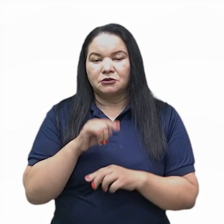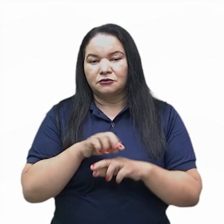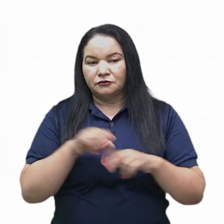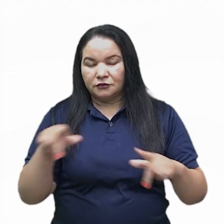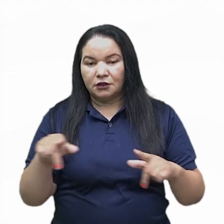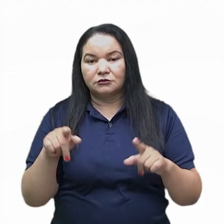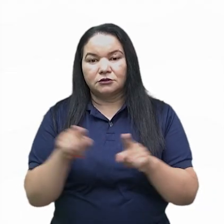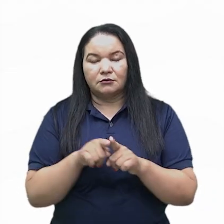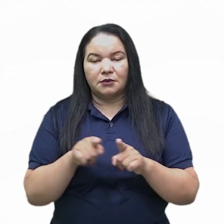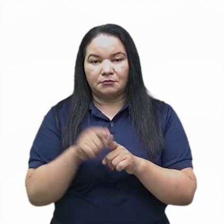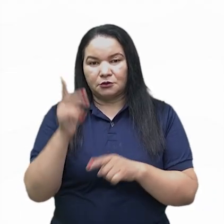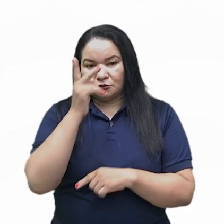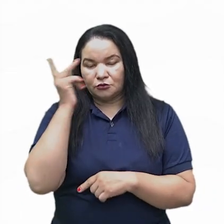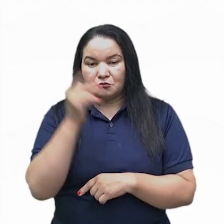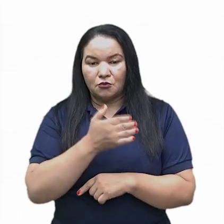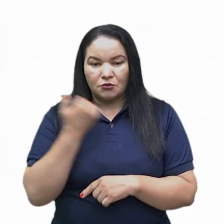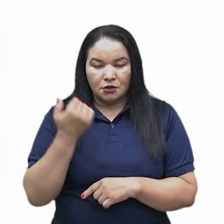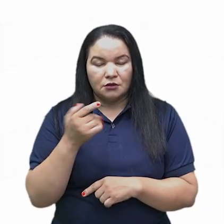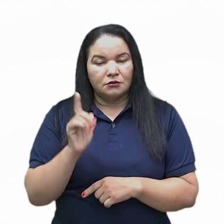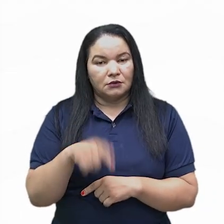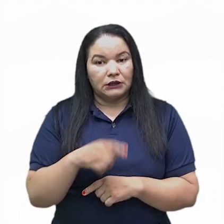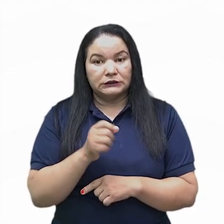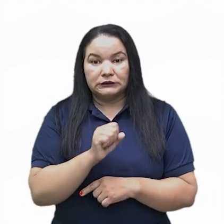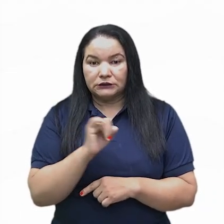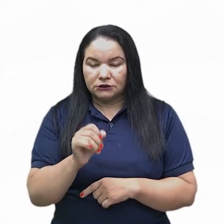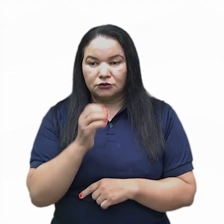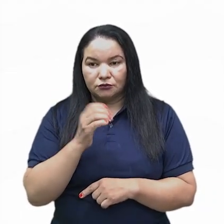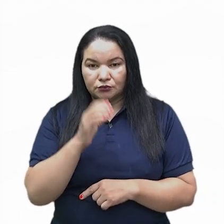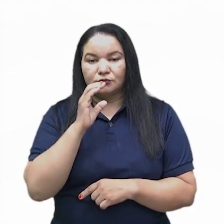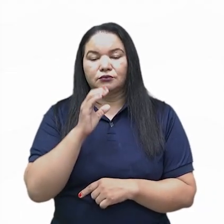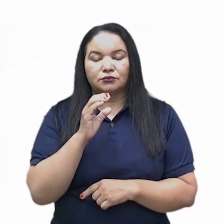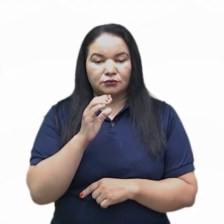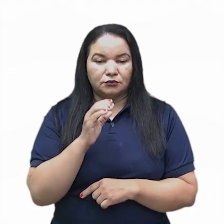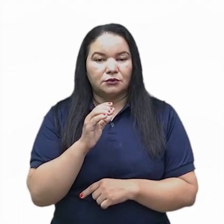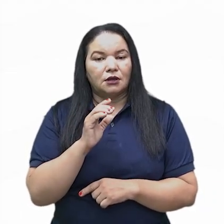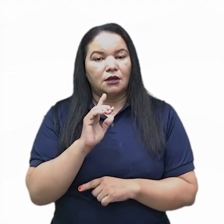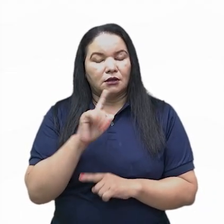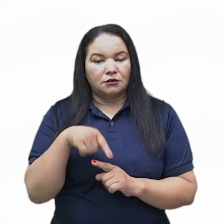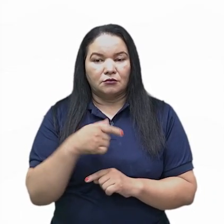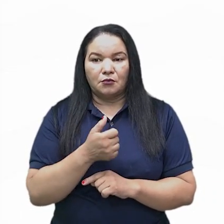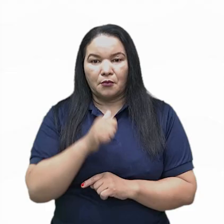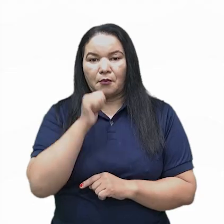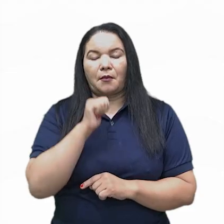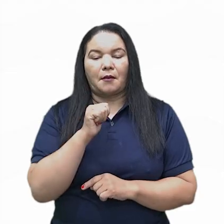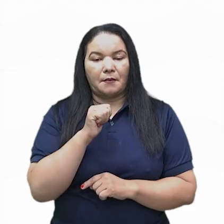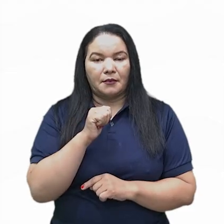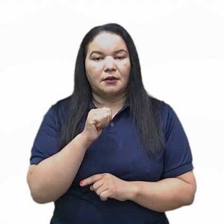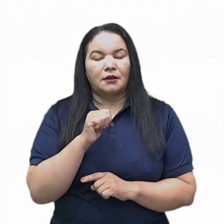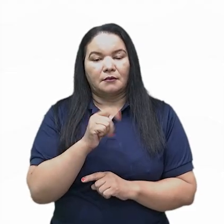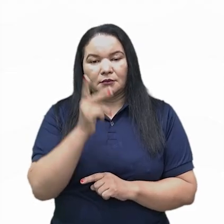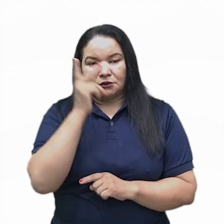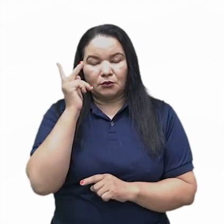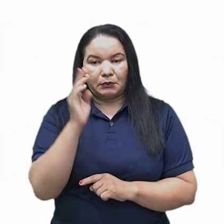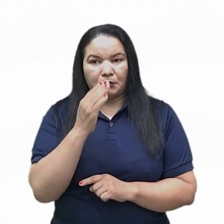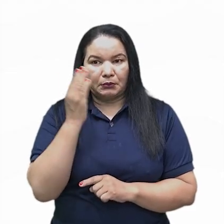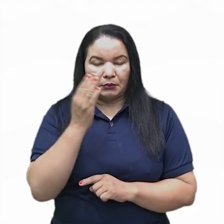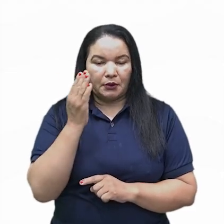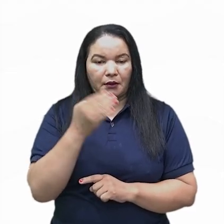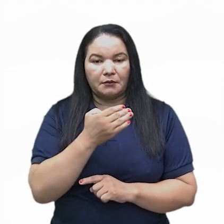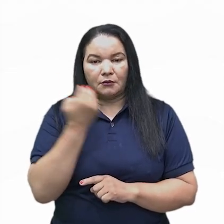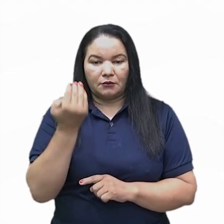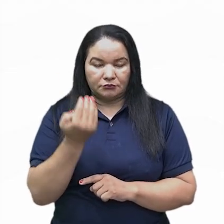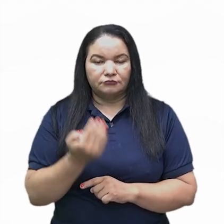caso. Então, ele é extremamente tóxico se ingerido, né? Que foi o que aconteceu, né? No caso, as pessoas